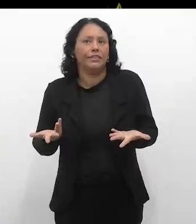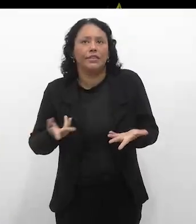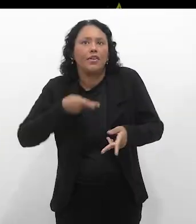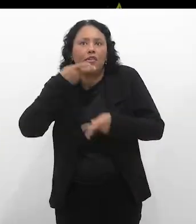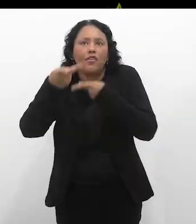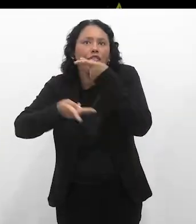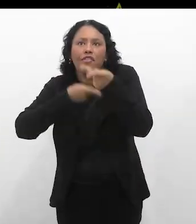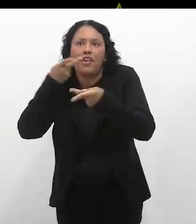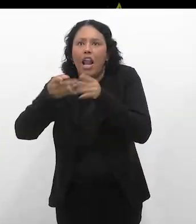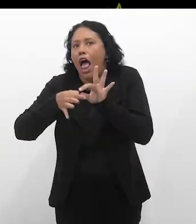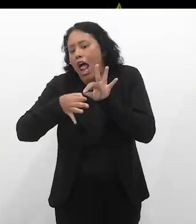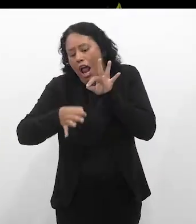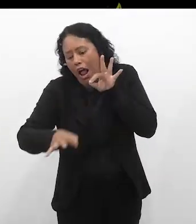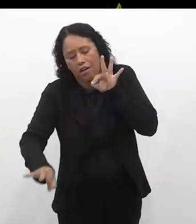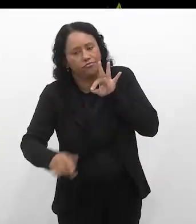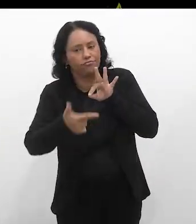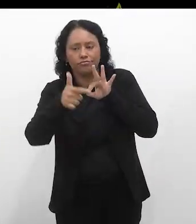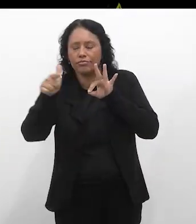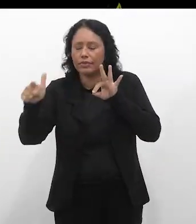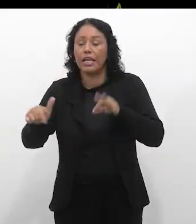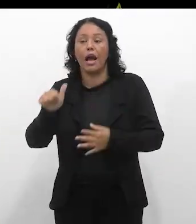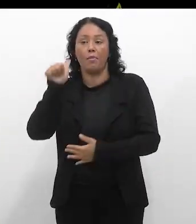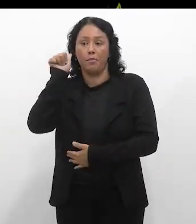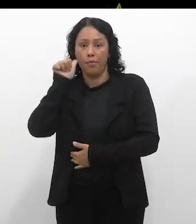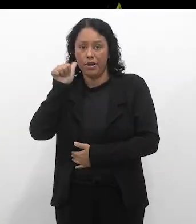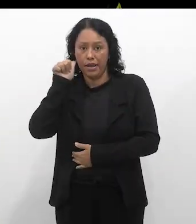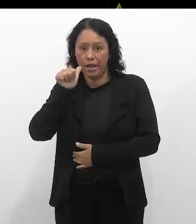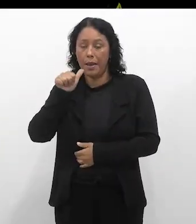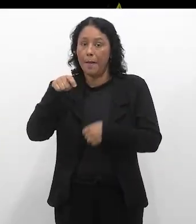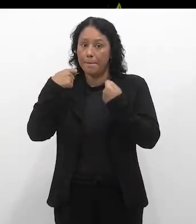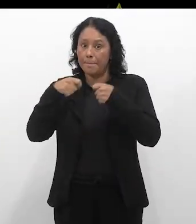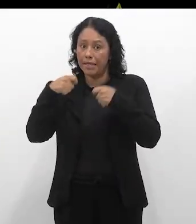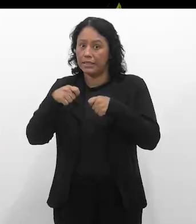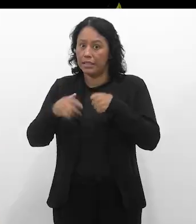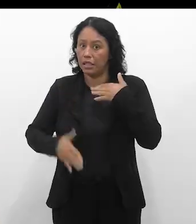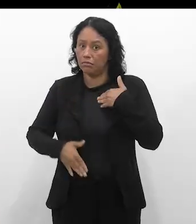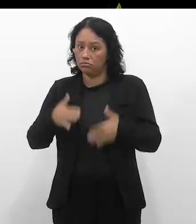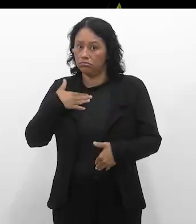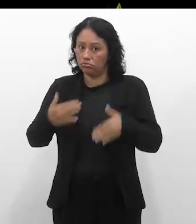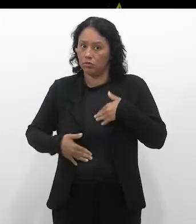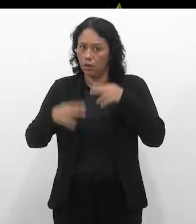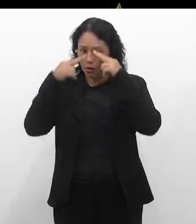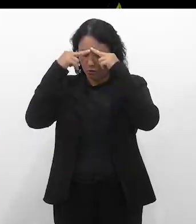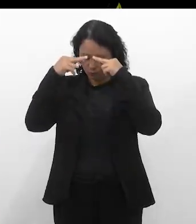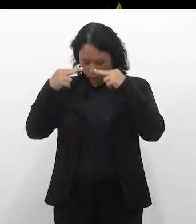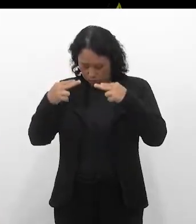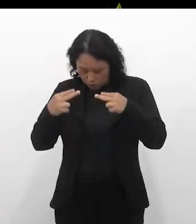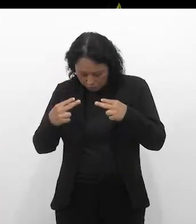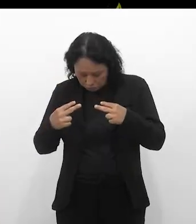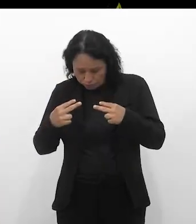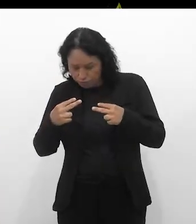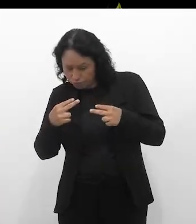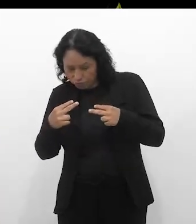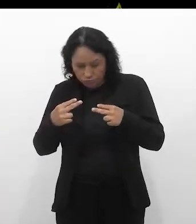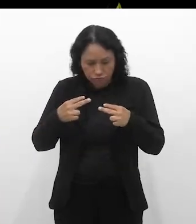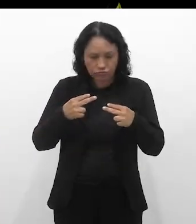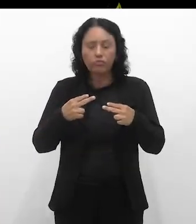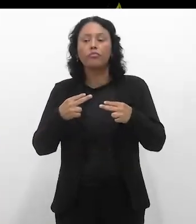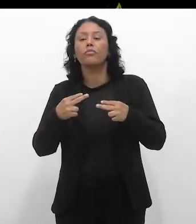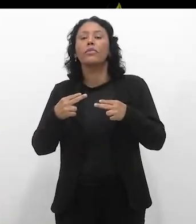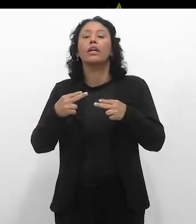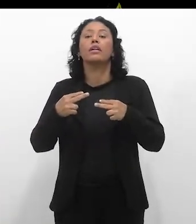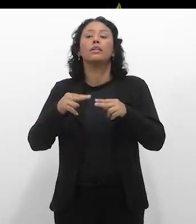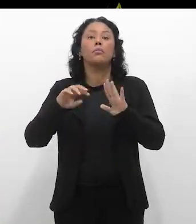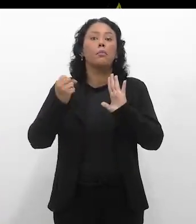exatamente, né? Não tem muito mais o que falar. Eu acho que a mulher, ela tem que prestar muita atenção no